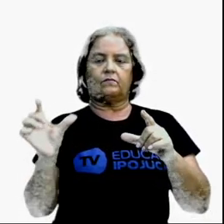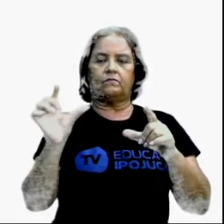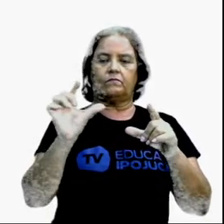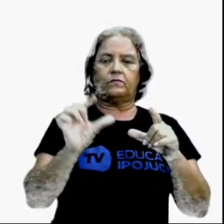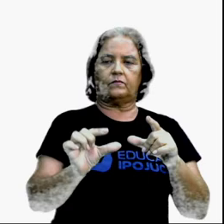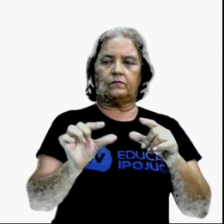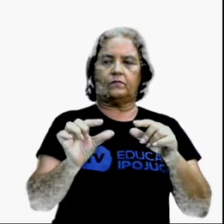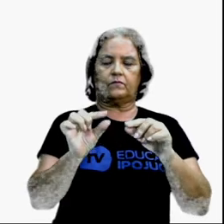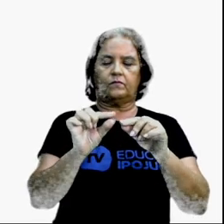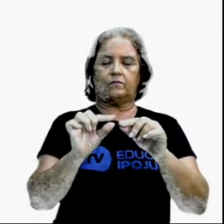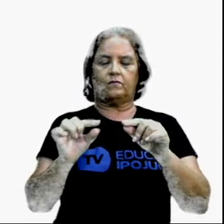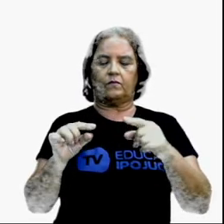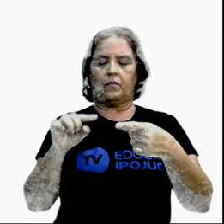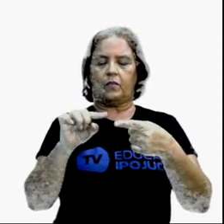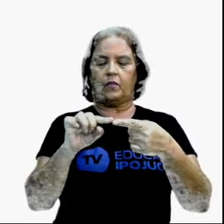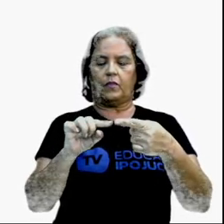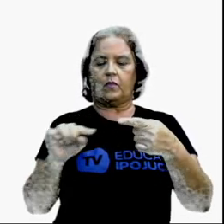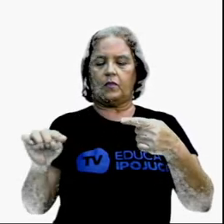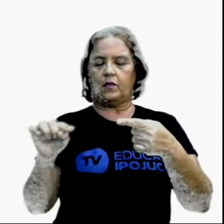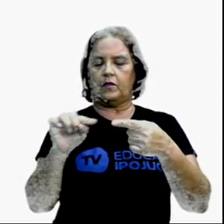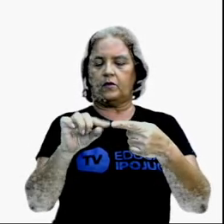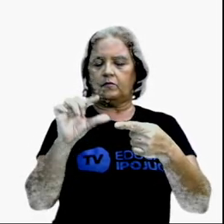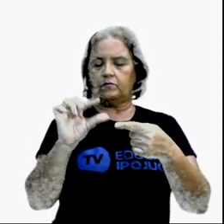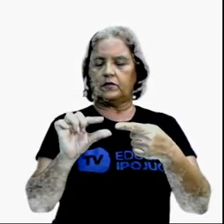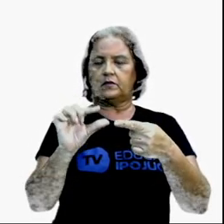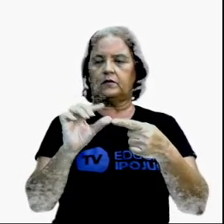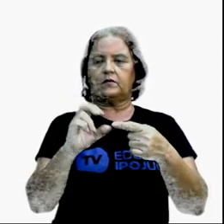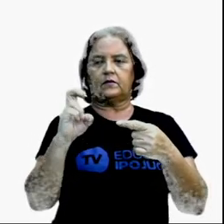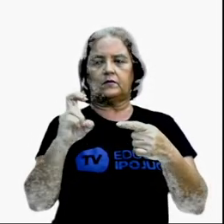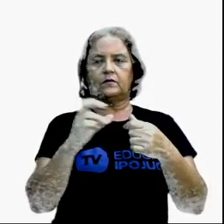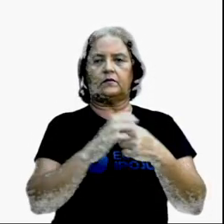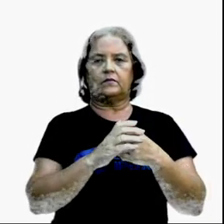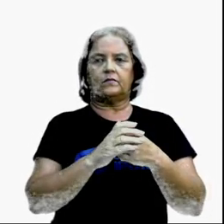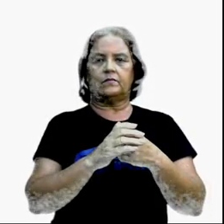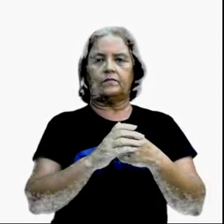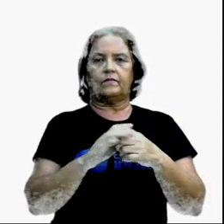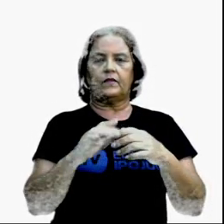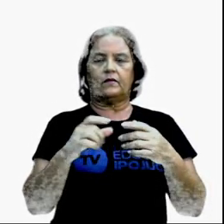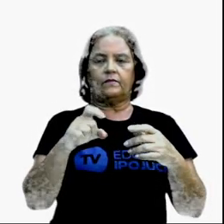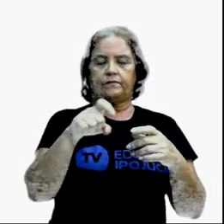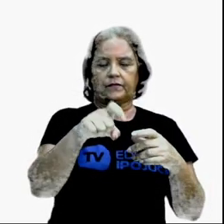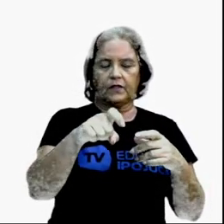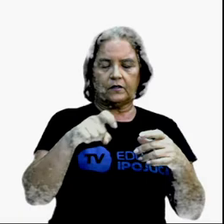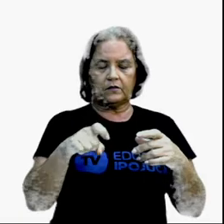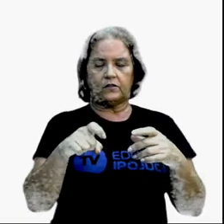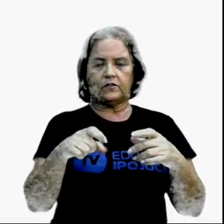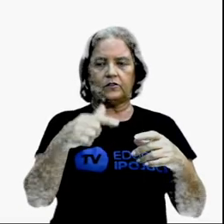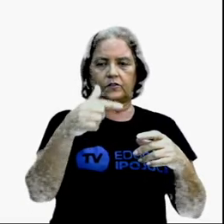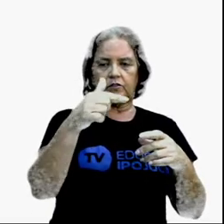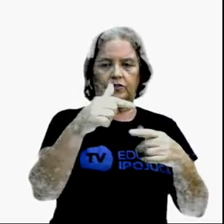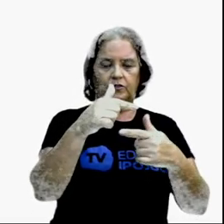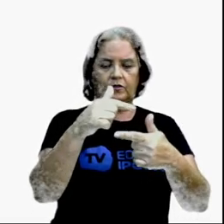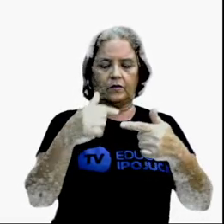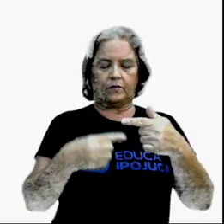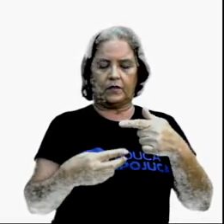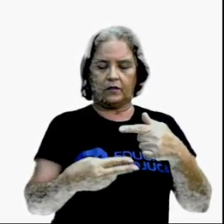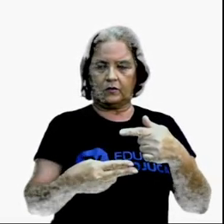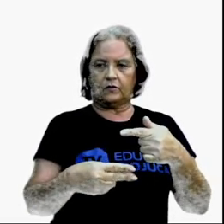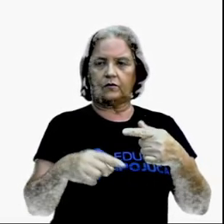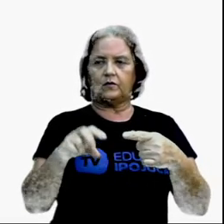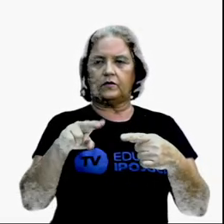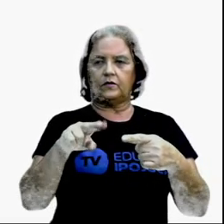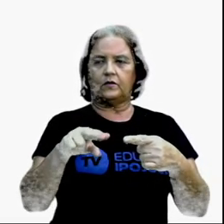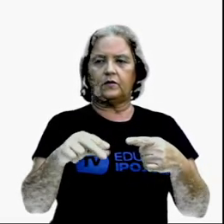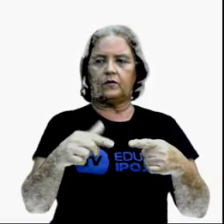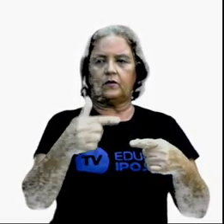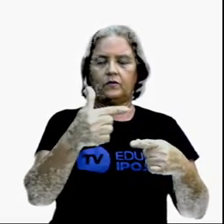do triângulo, menor que 5. Vamos lá? Então, X está para 2, como 2.250